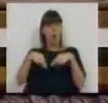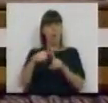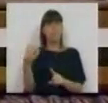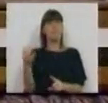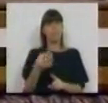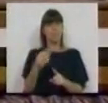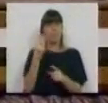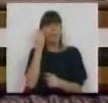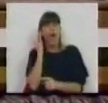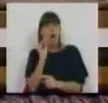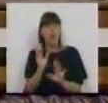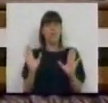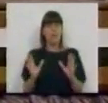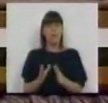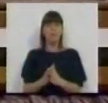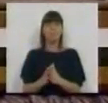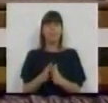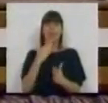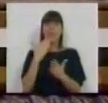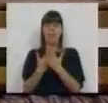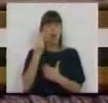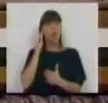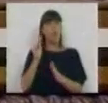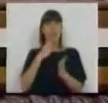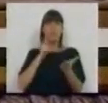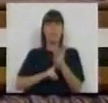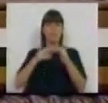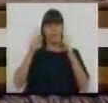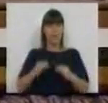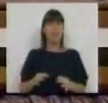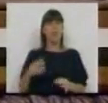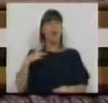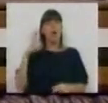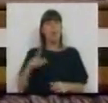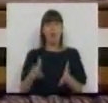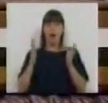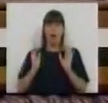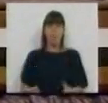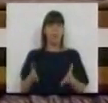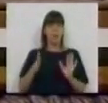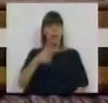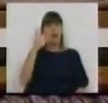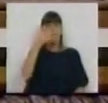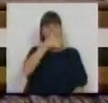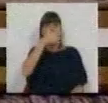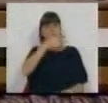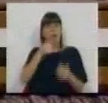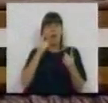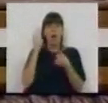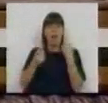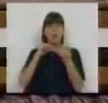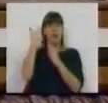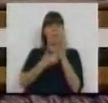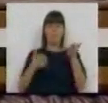reuniram para se aconselharem, lhes tenham dado o conselho certo de que Portugal não precisa de se entreter com uma